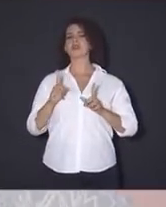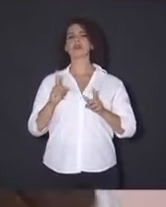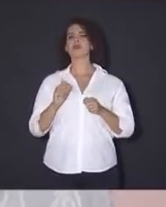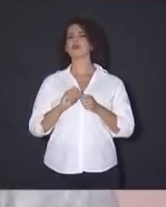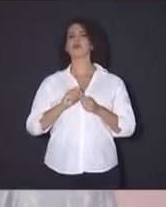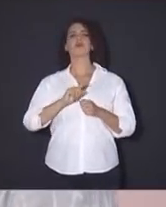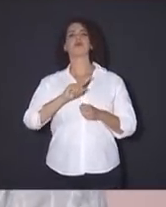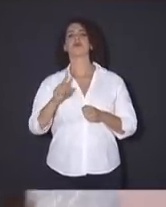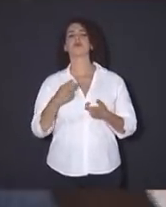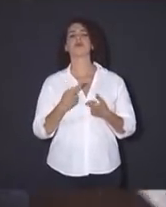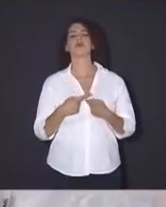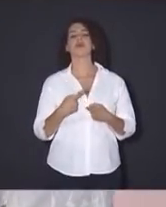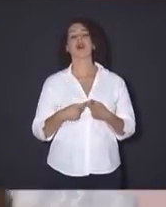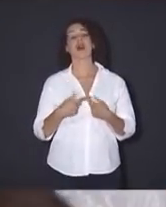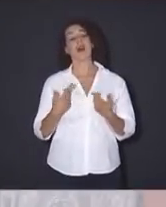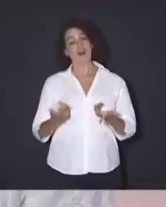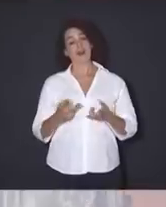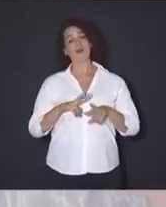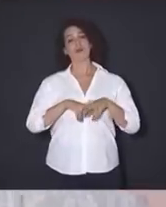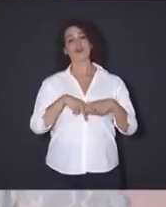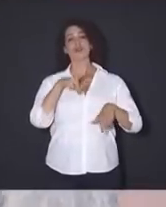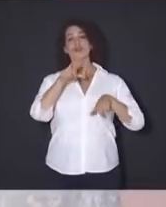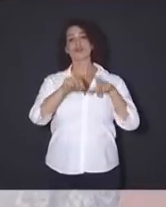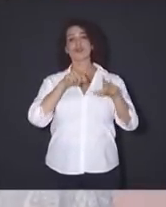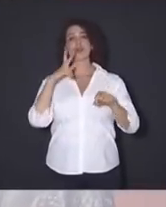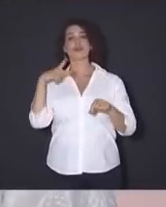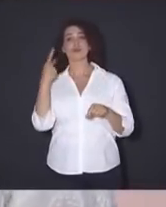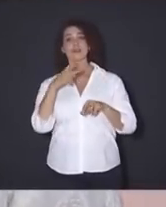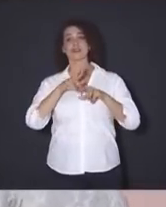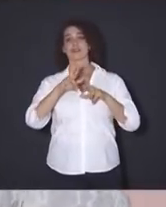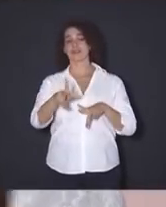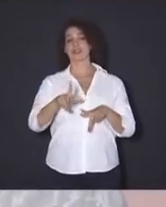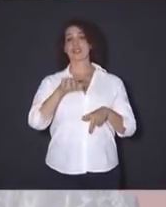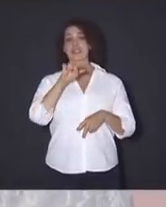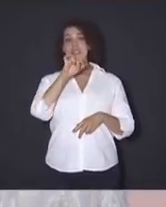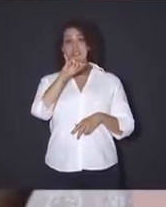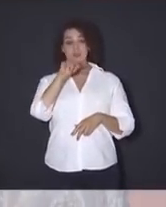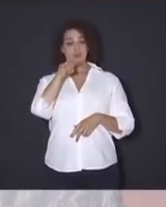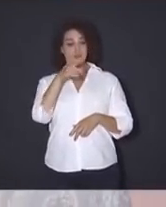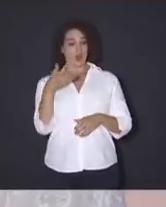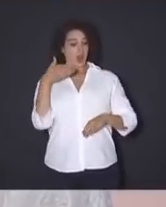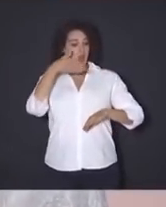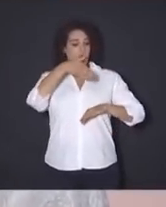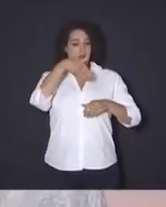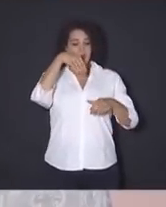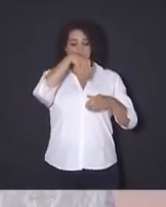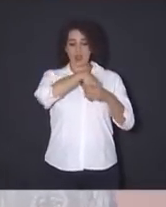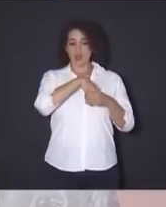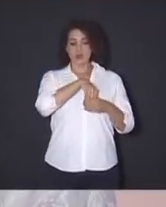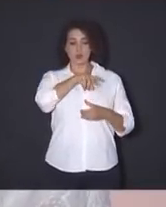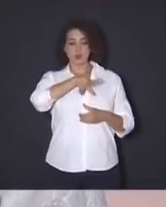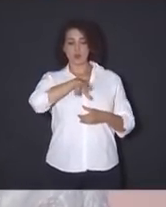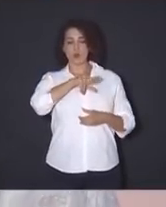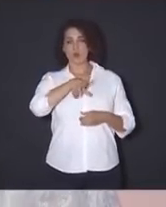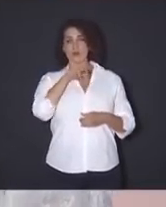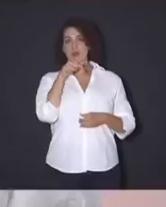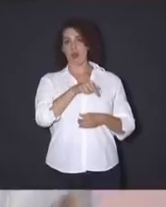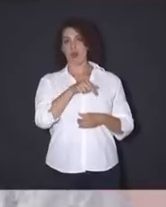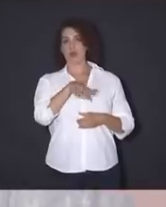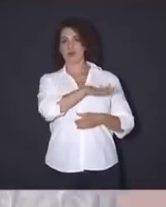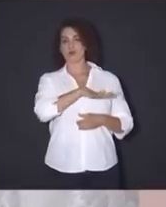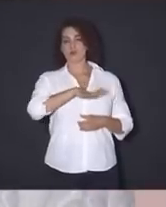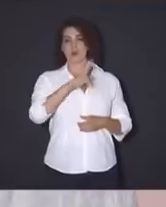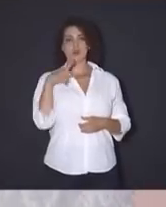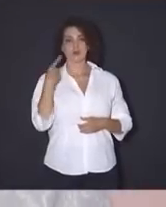políticas e quando você não se envolve nesses espaços quando você deixa o outro você cai naquele ambiente que eu